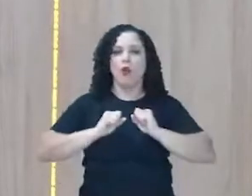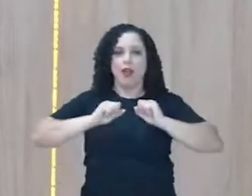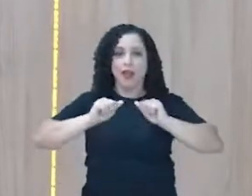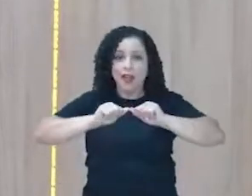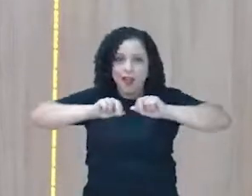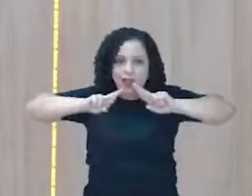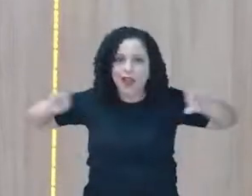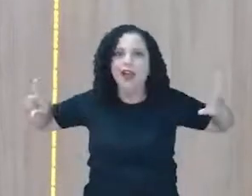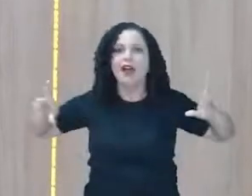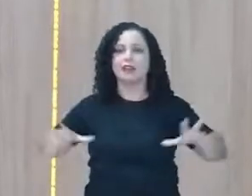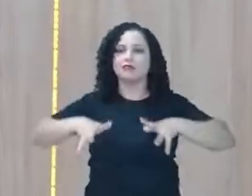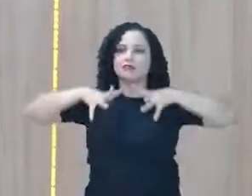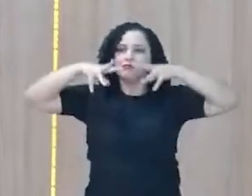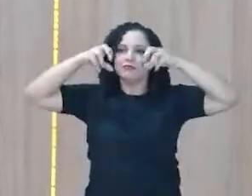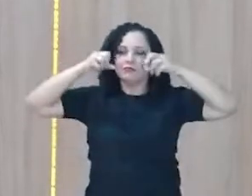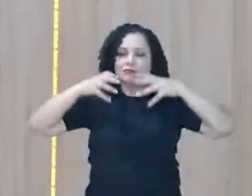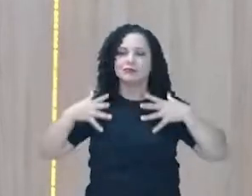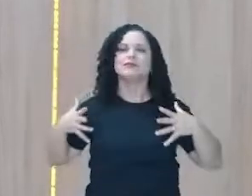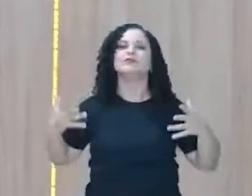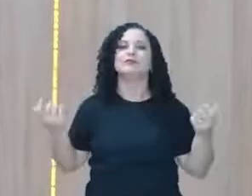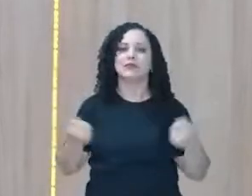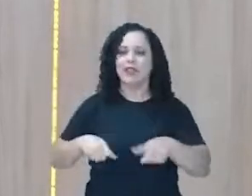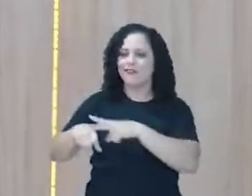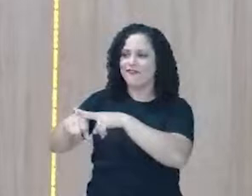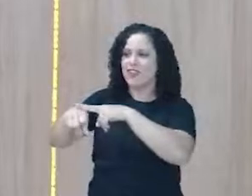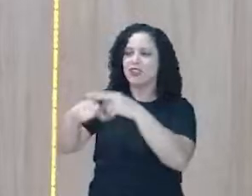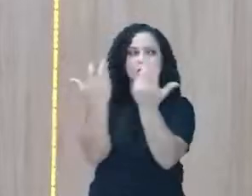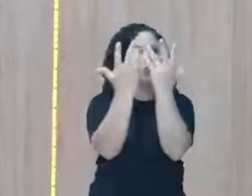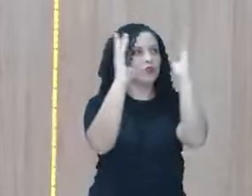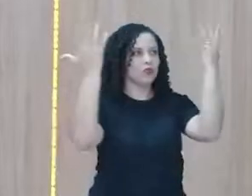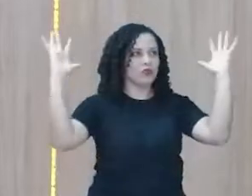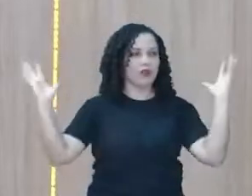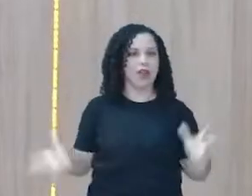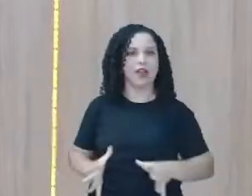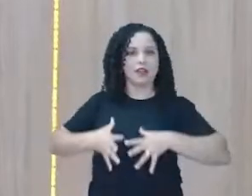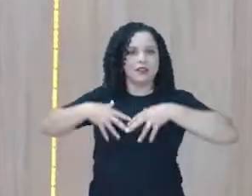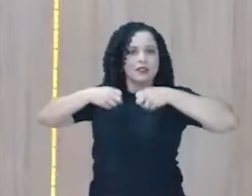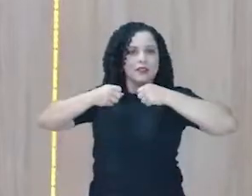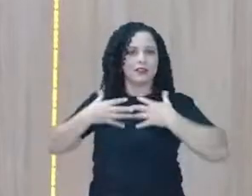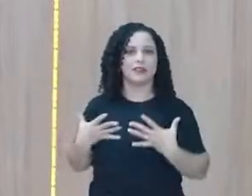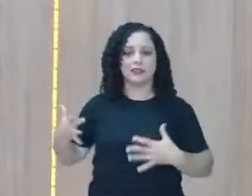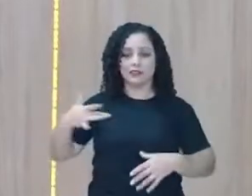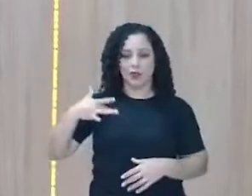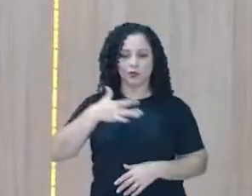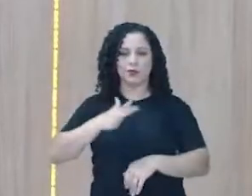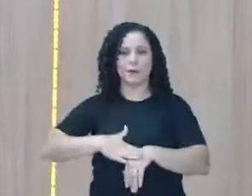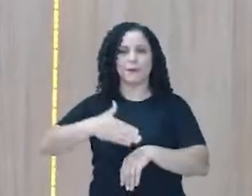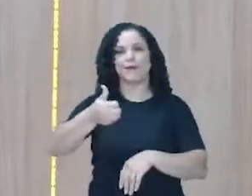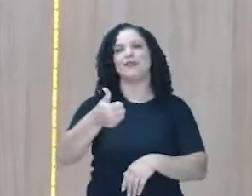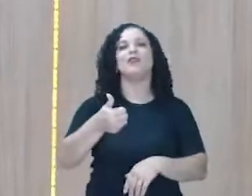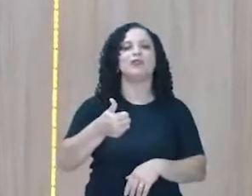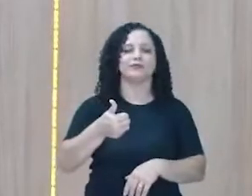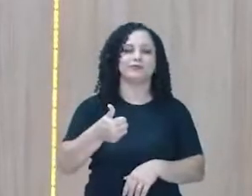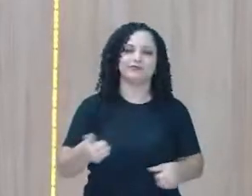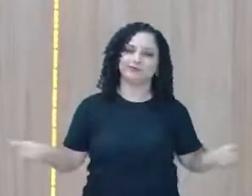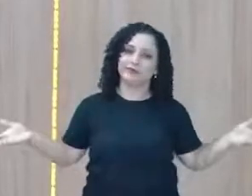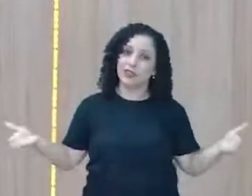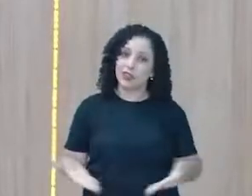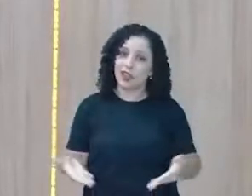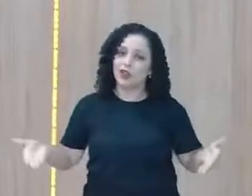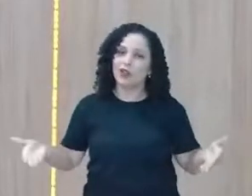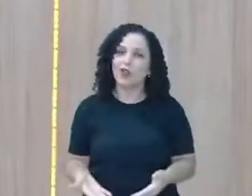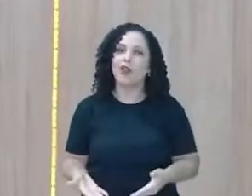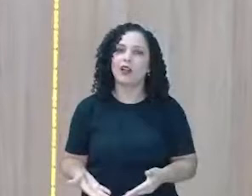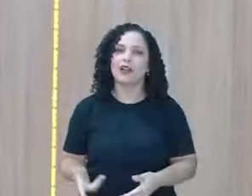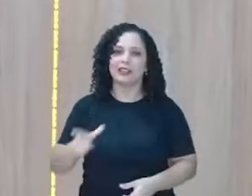viver melhor, precisamos de verde, né? Precisamos realmente estar num ambiente mais saudável. E isso a gente vive agora,